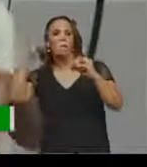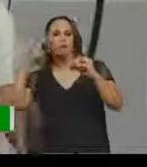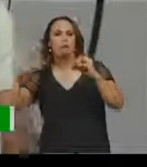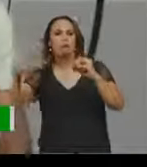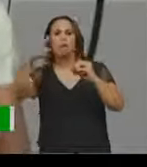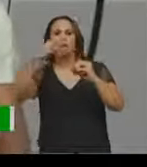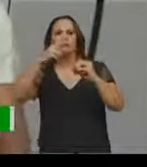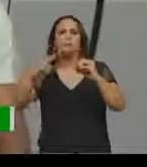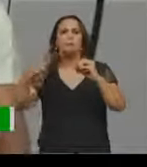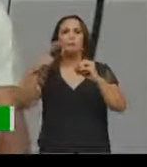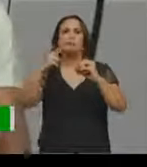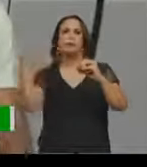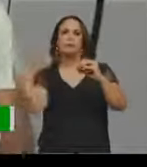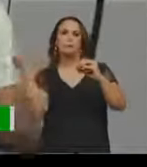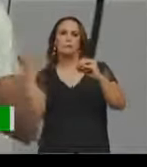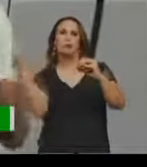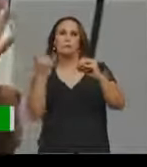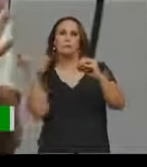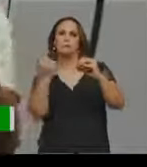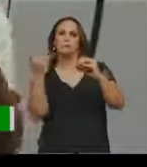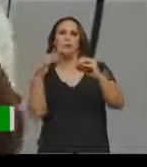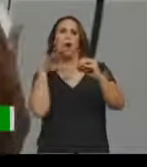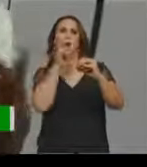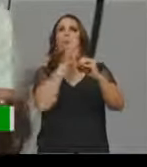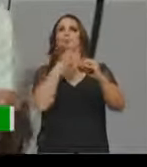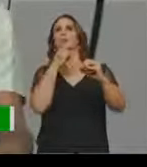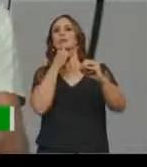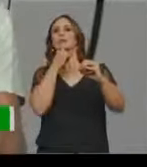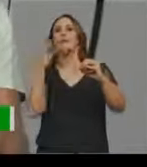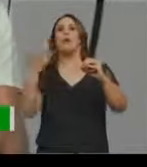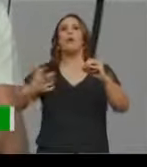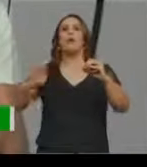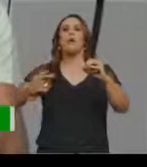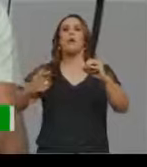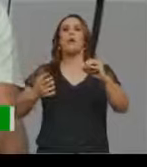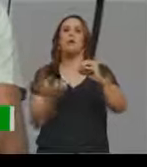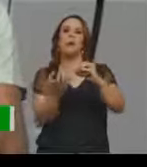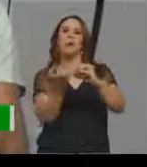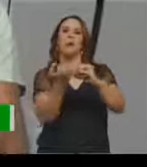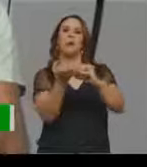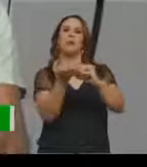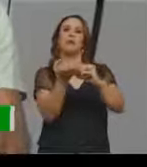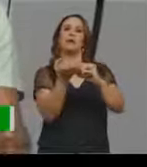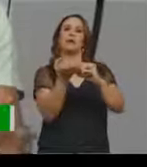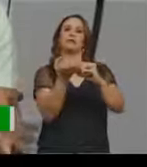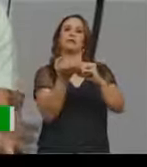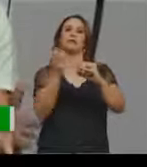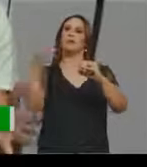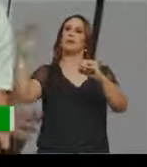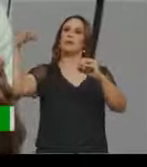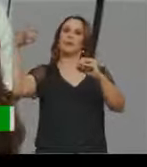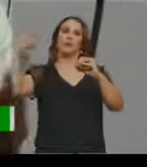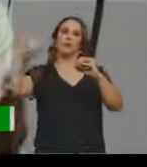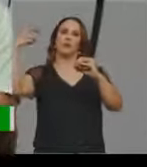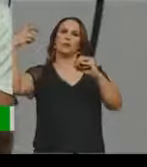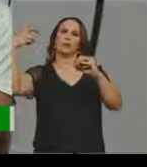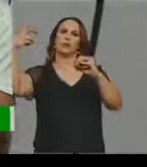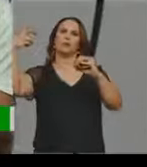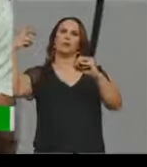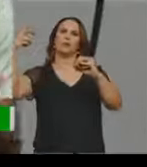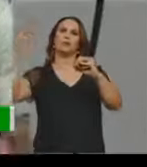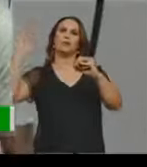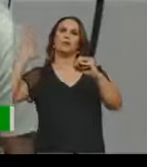essas informações rapidamente para a gente. Então, aqui eu já estou mostrando para você que a tecnologia ela pode ser boa para o meio ambiente, inclusive, ela pode nos